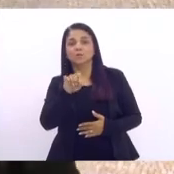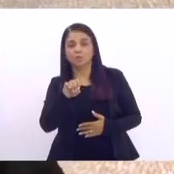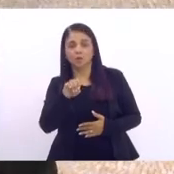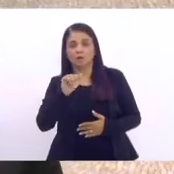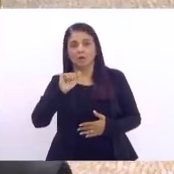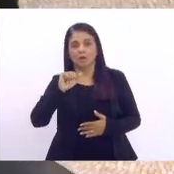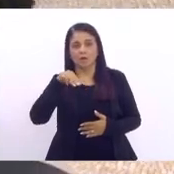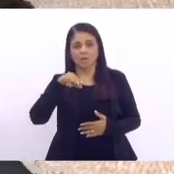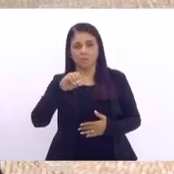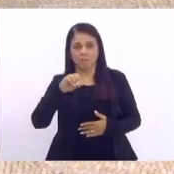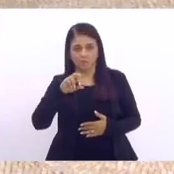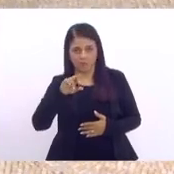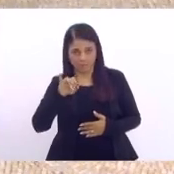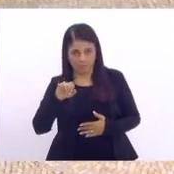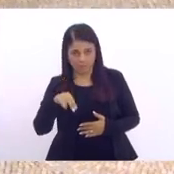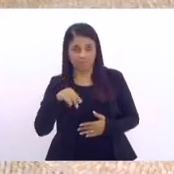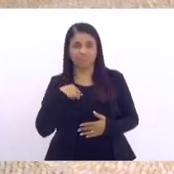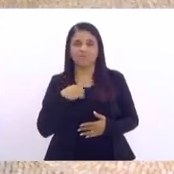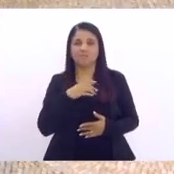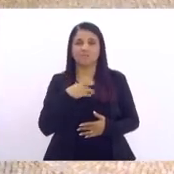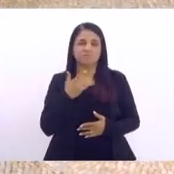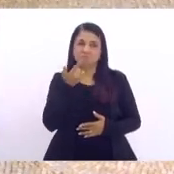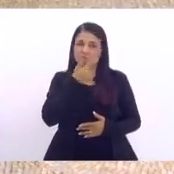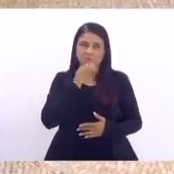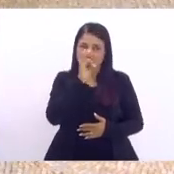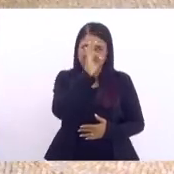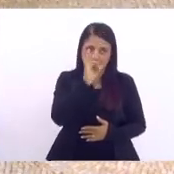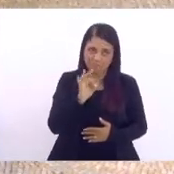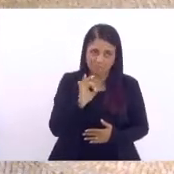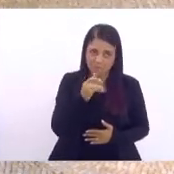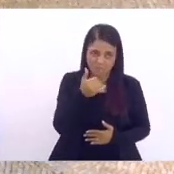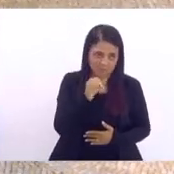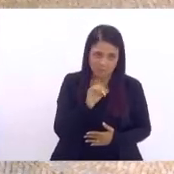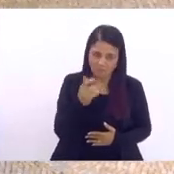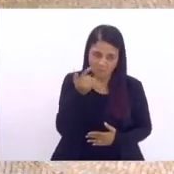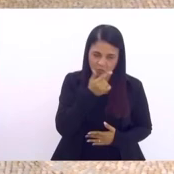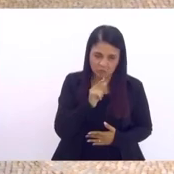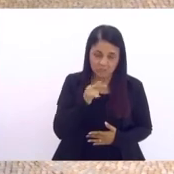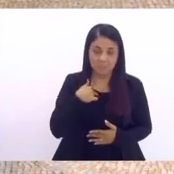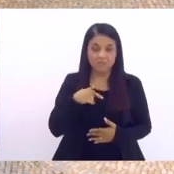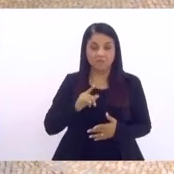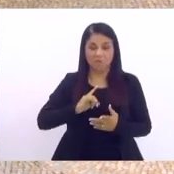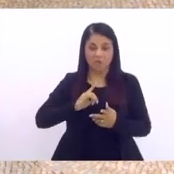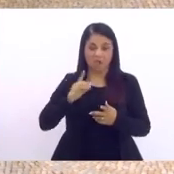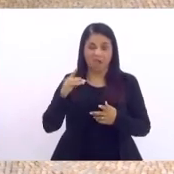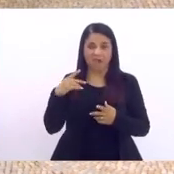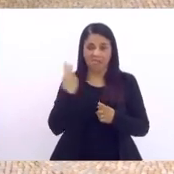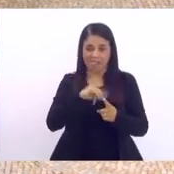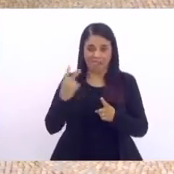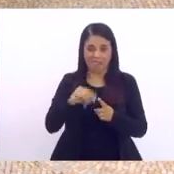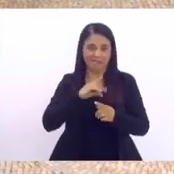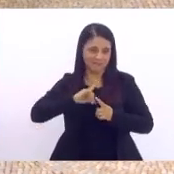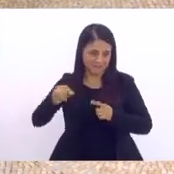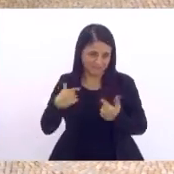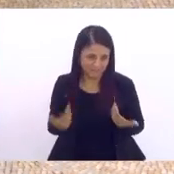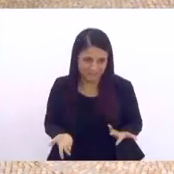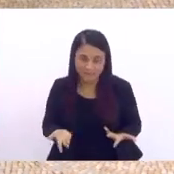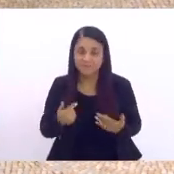alcançar 10% da fala do Pobel, porque eu sei que senão eu vou sair lixado daqui. Senhor presidente, eu quero agradecer